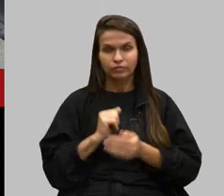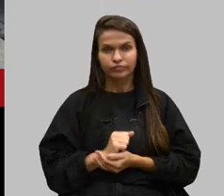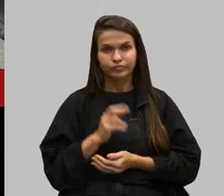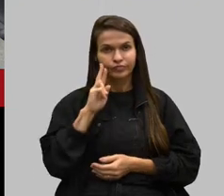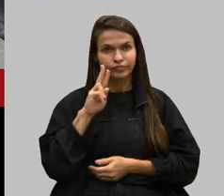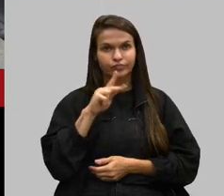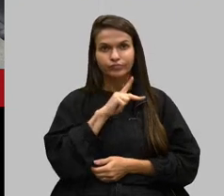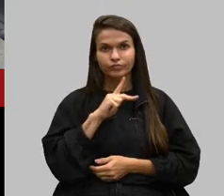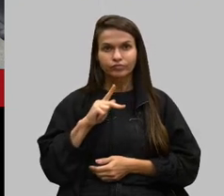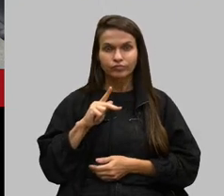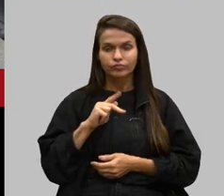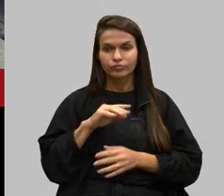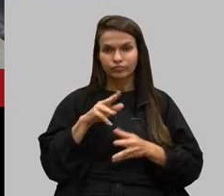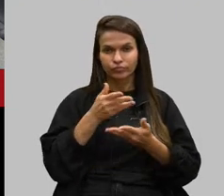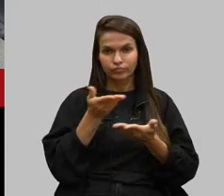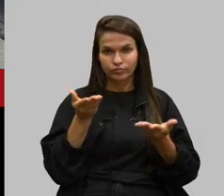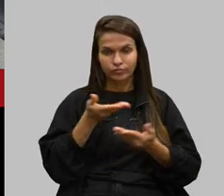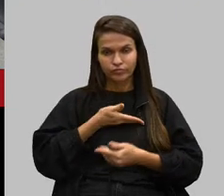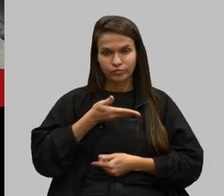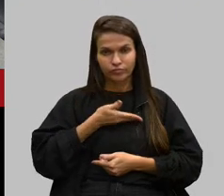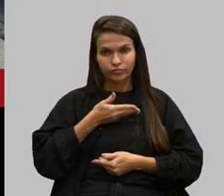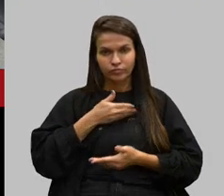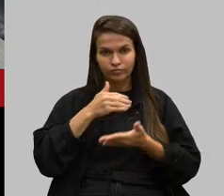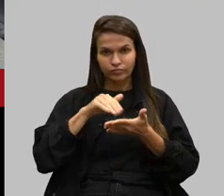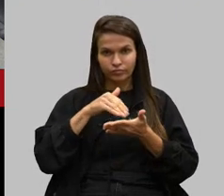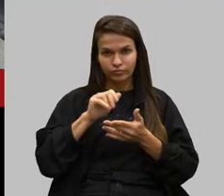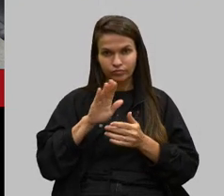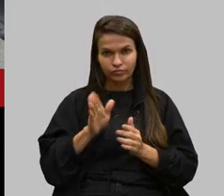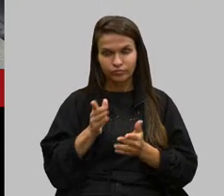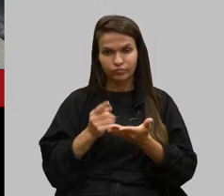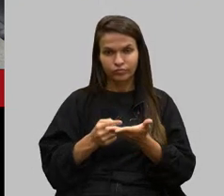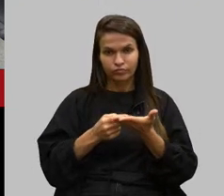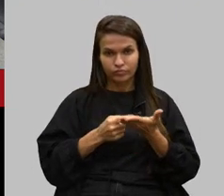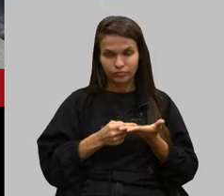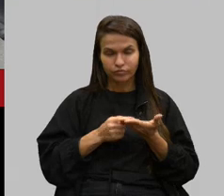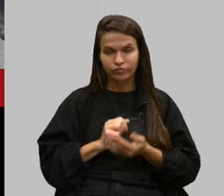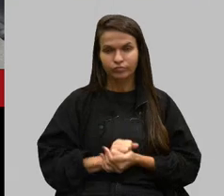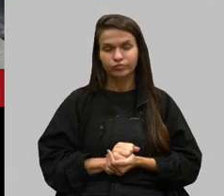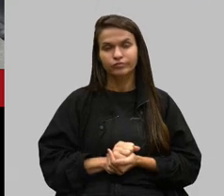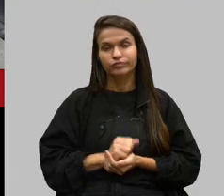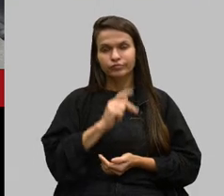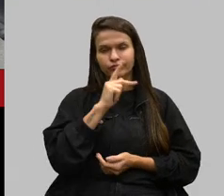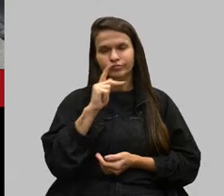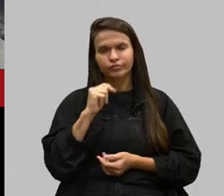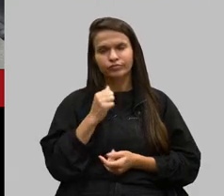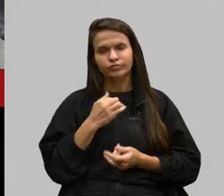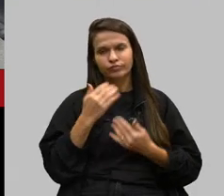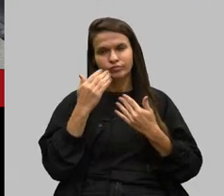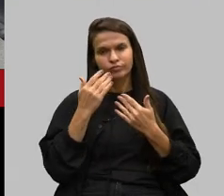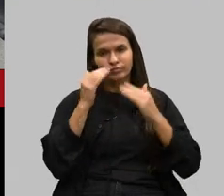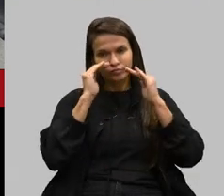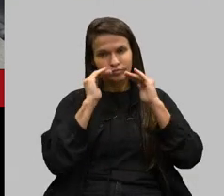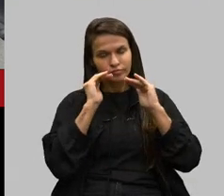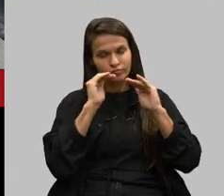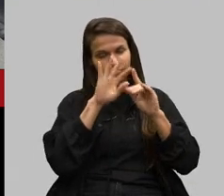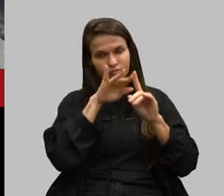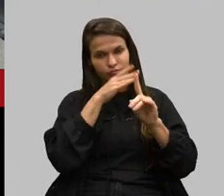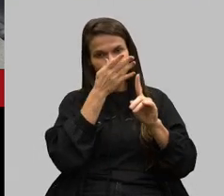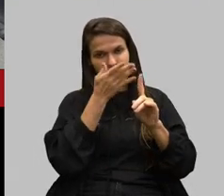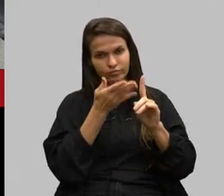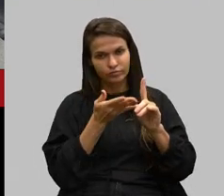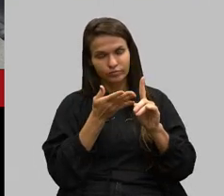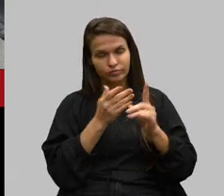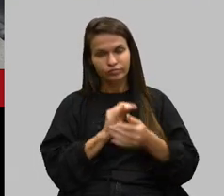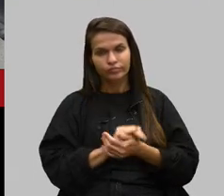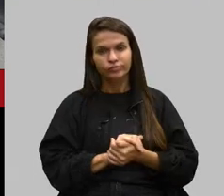nobres colegas secretários convidados o senhor presidente com todo respeito a vossa excelência